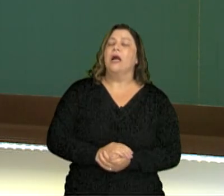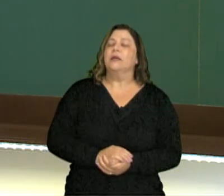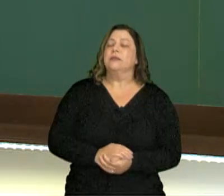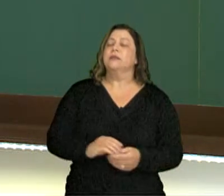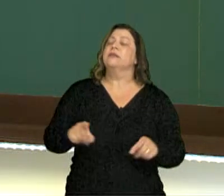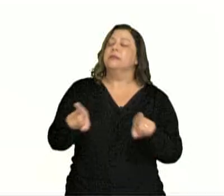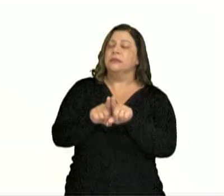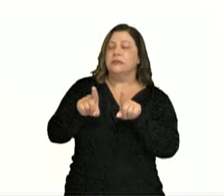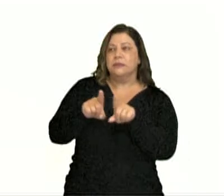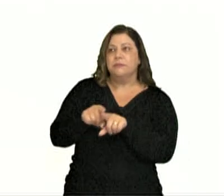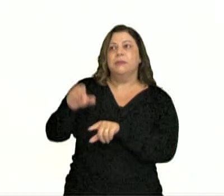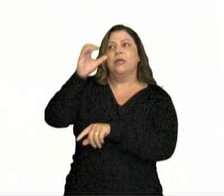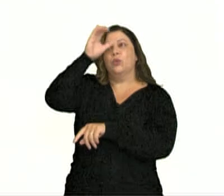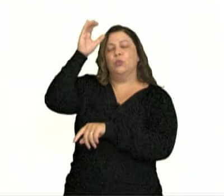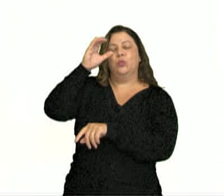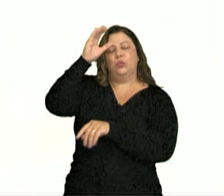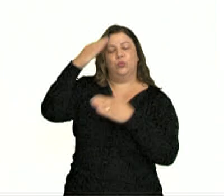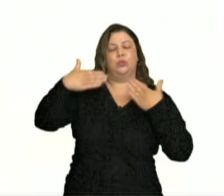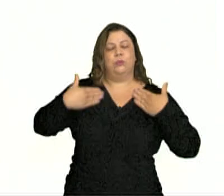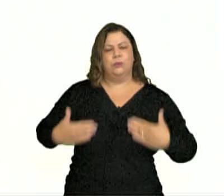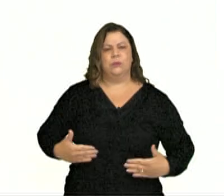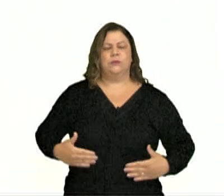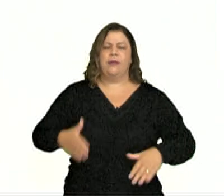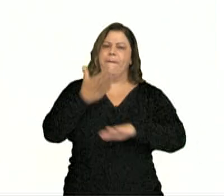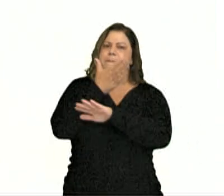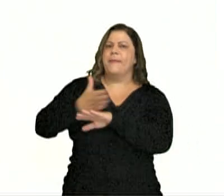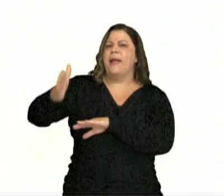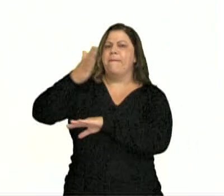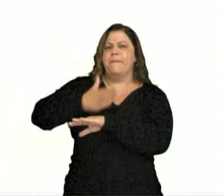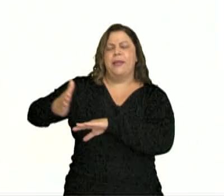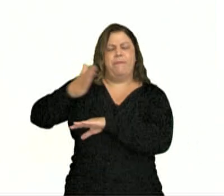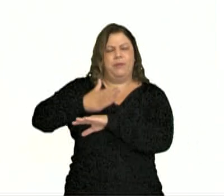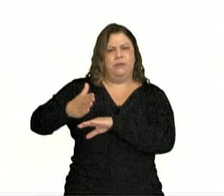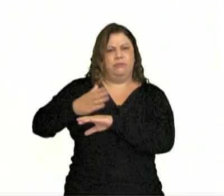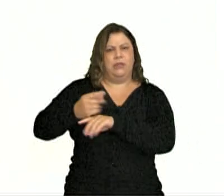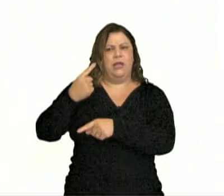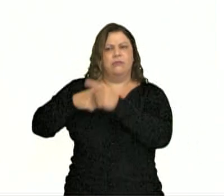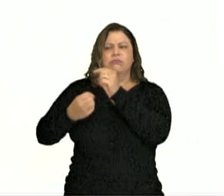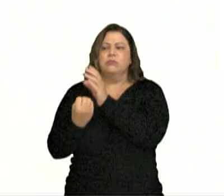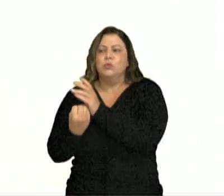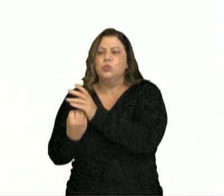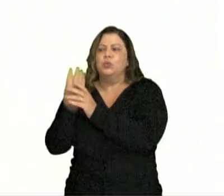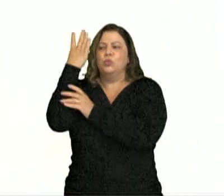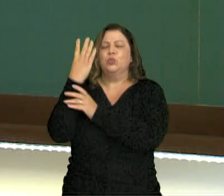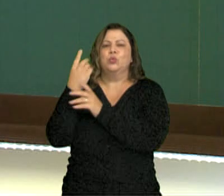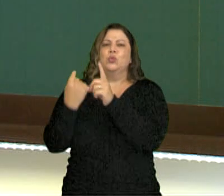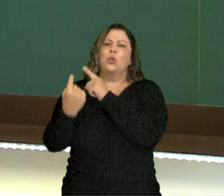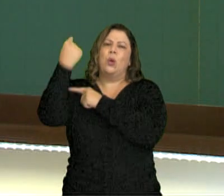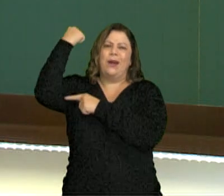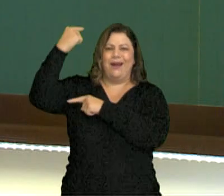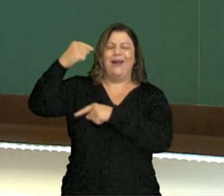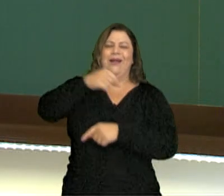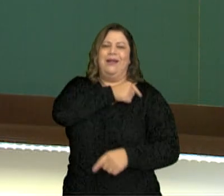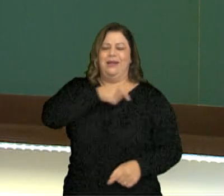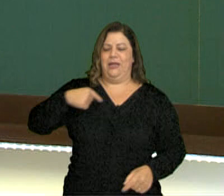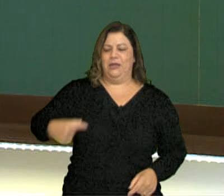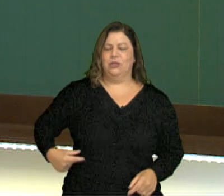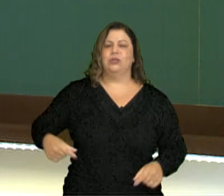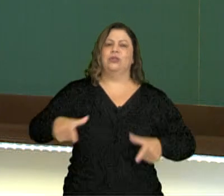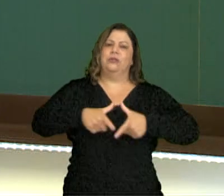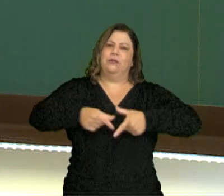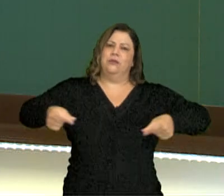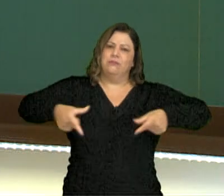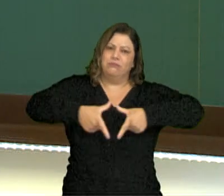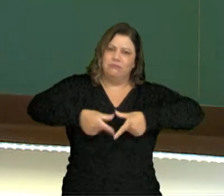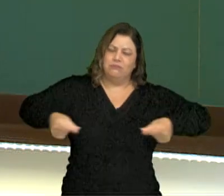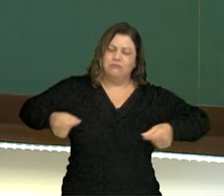corporal, elas são práticas milenares, tiveram origem lá nos países orientais, China, Japão. Com o passar